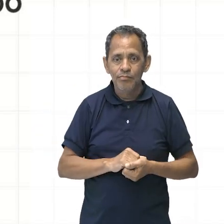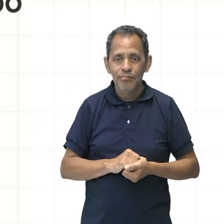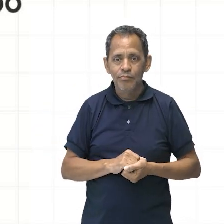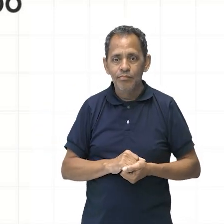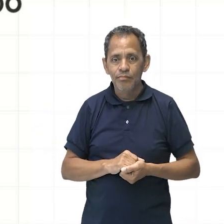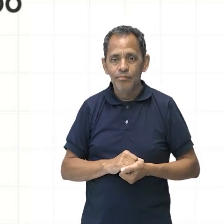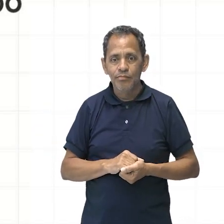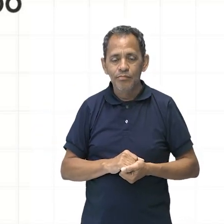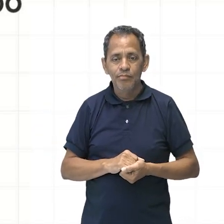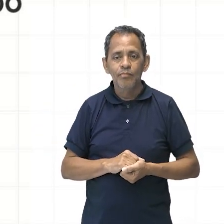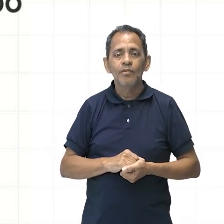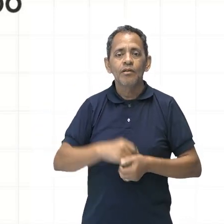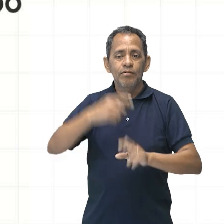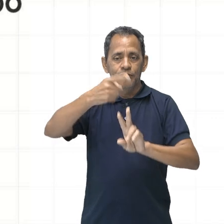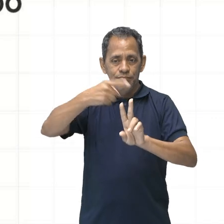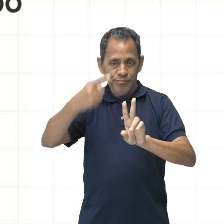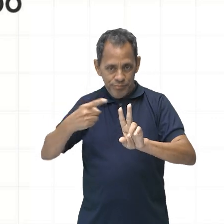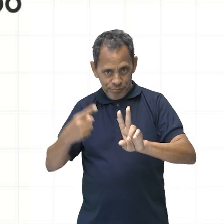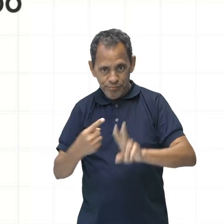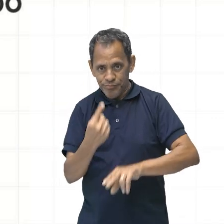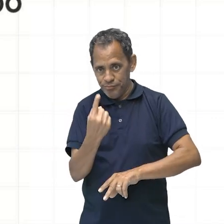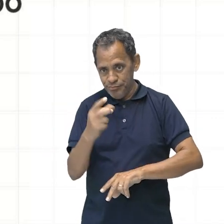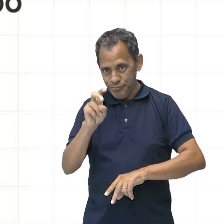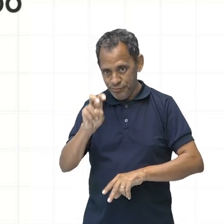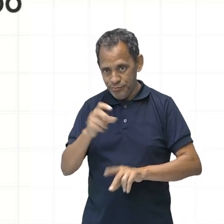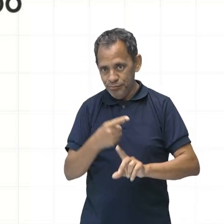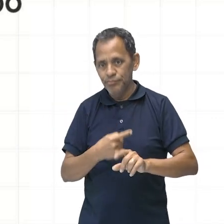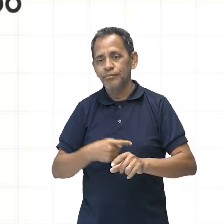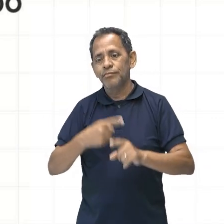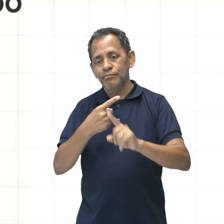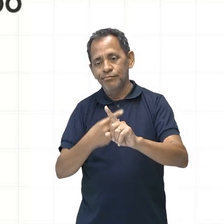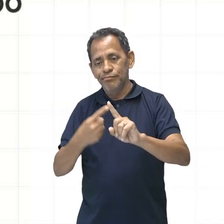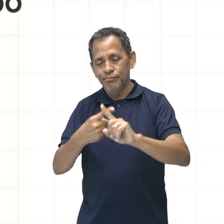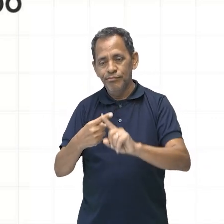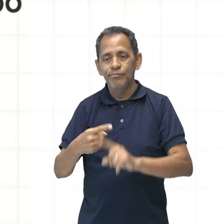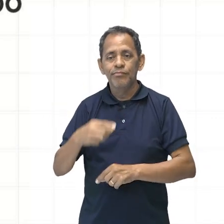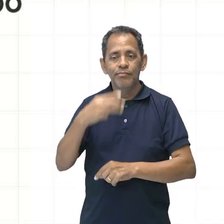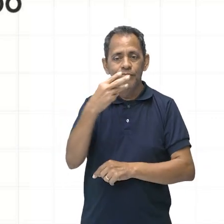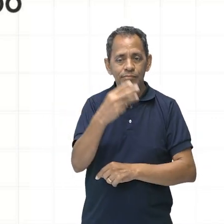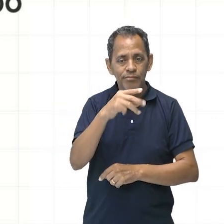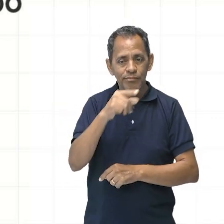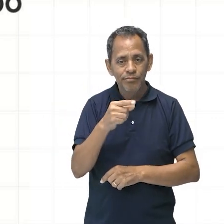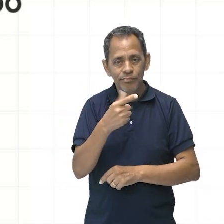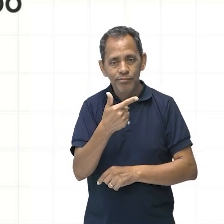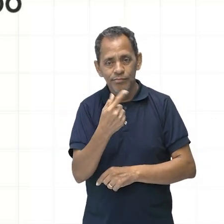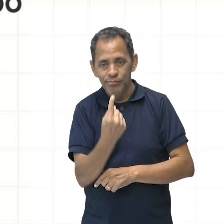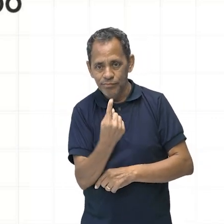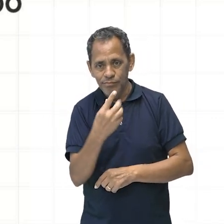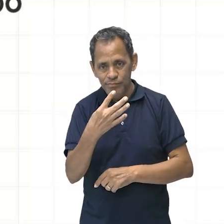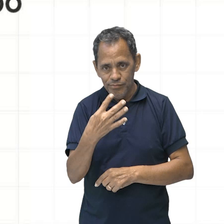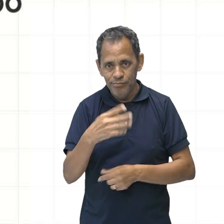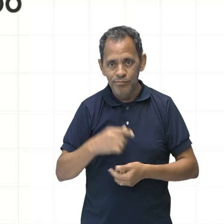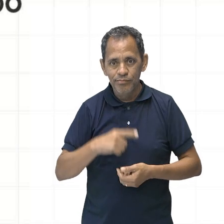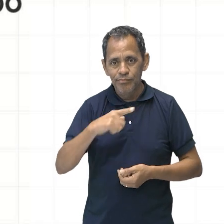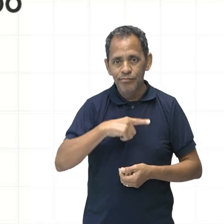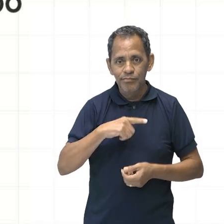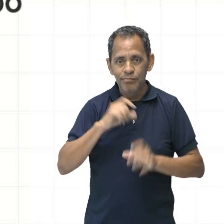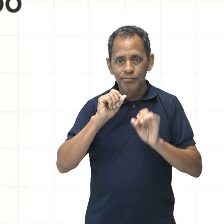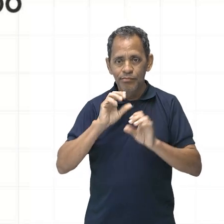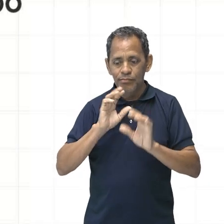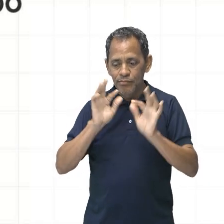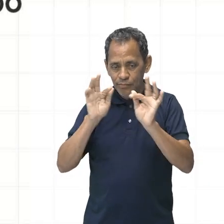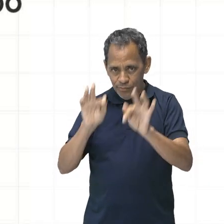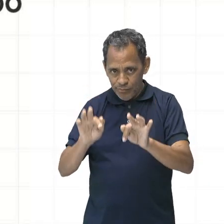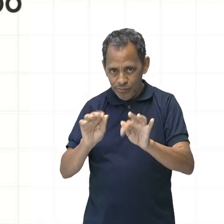15 vezes 3,14, fazendo todas essas continhas aí, nós vamos obter exatamente